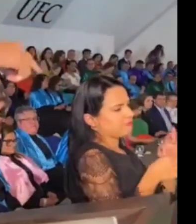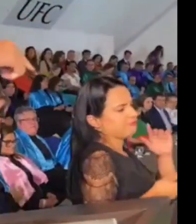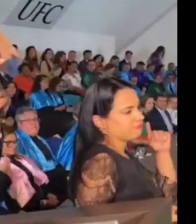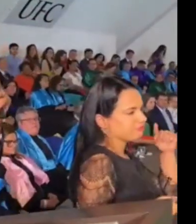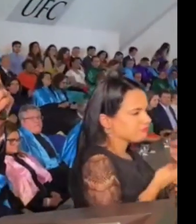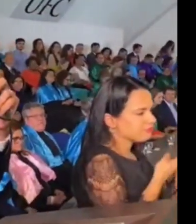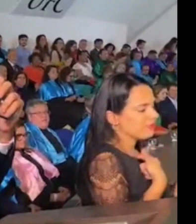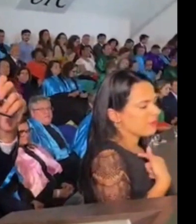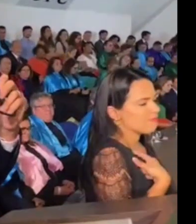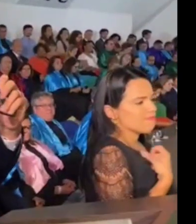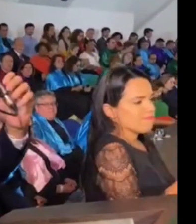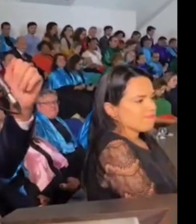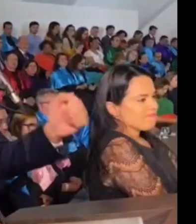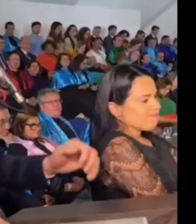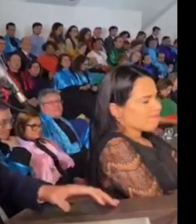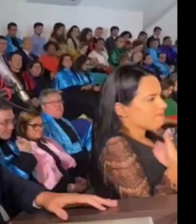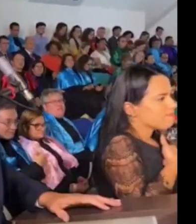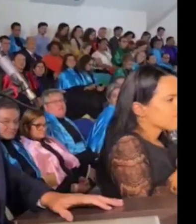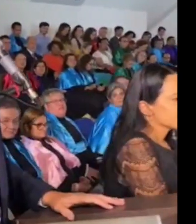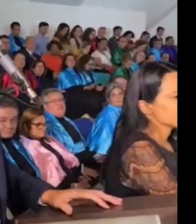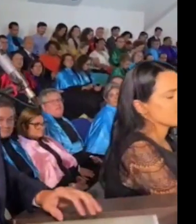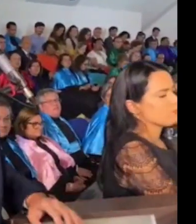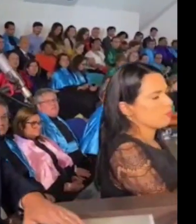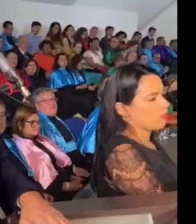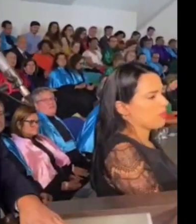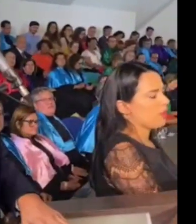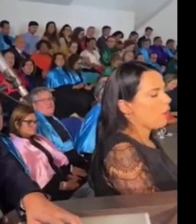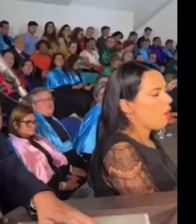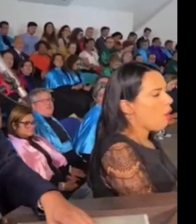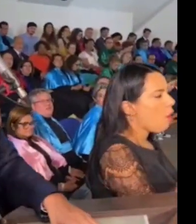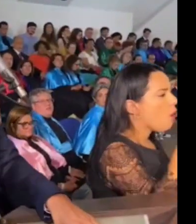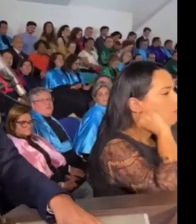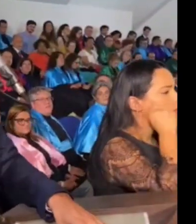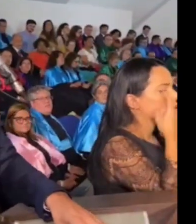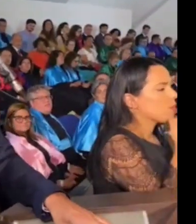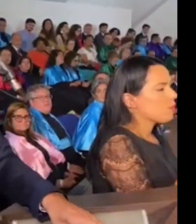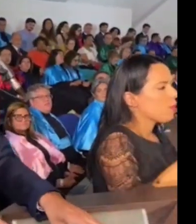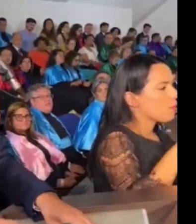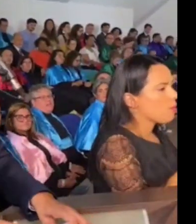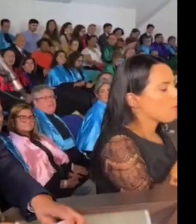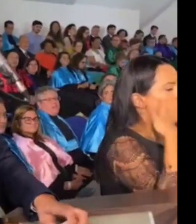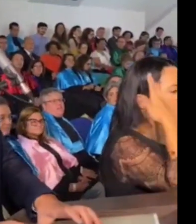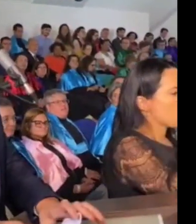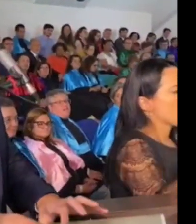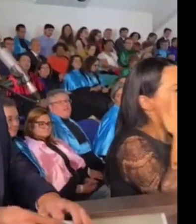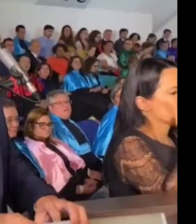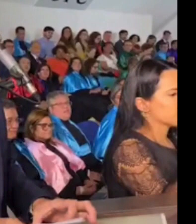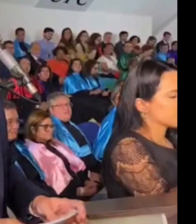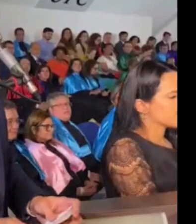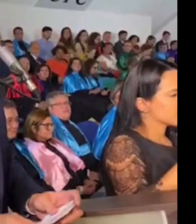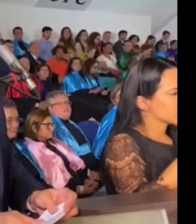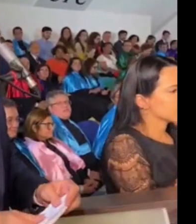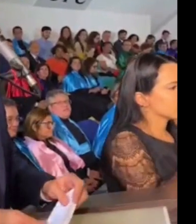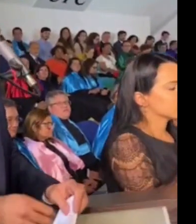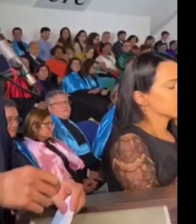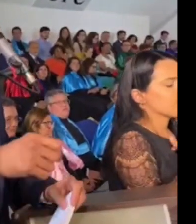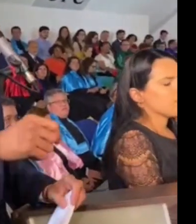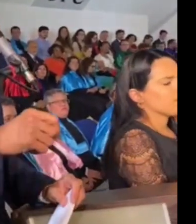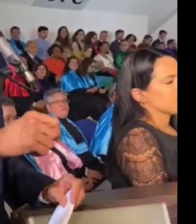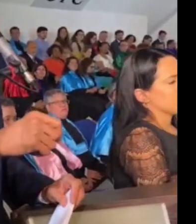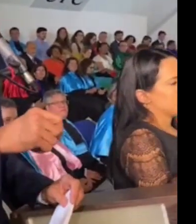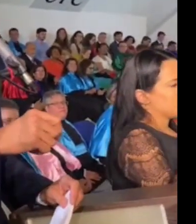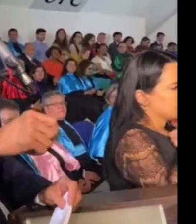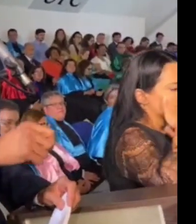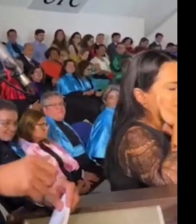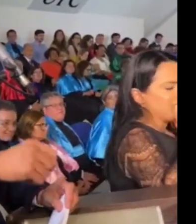minha emoção quando eu entrei aqui ouvindo o Novo Tempo sendo cantado pela orquestra, dizer que da minha alegria que